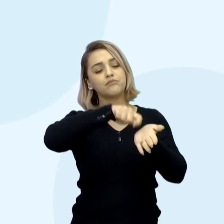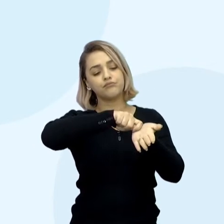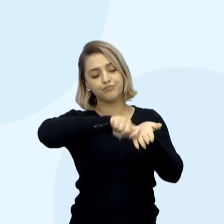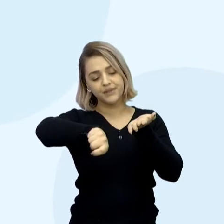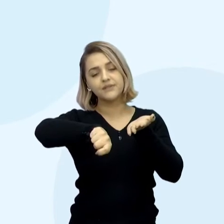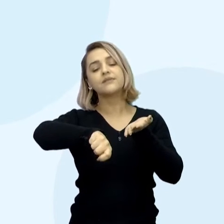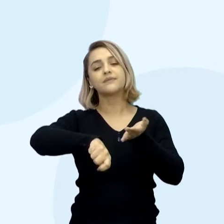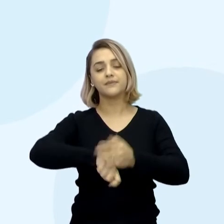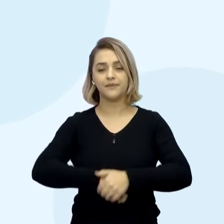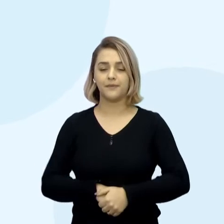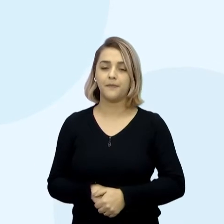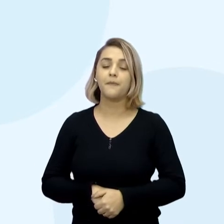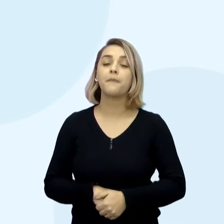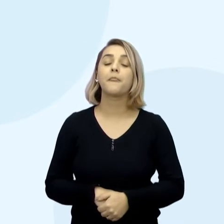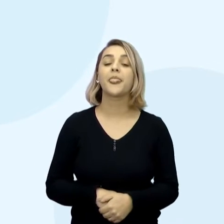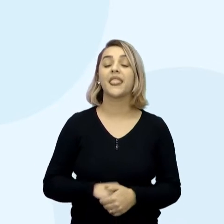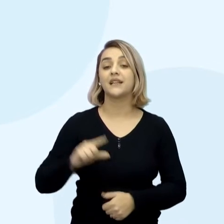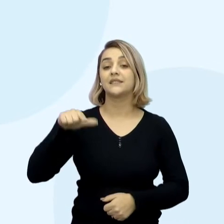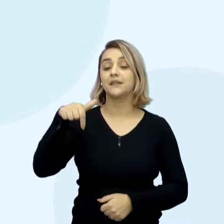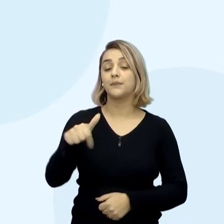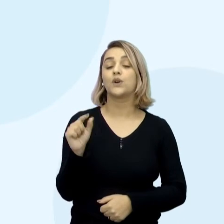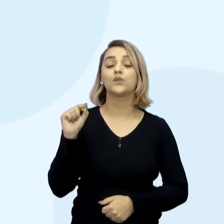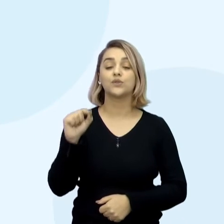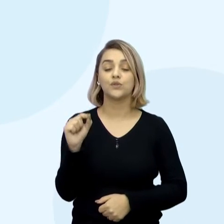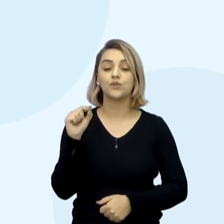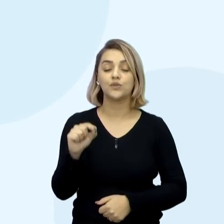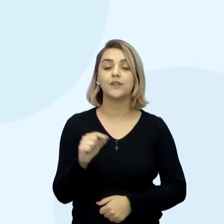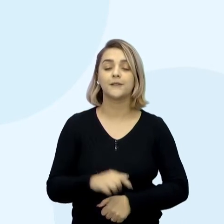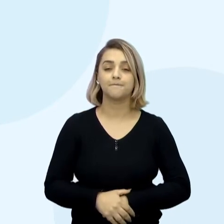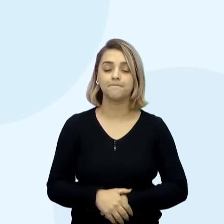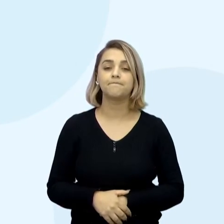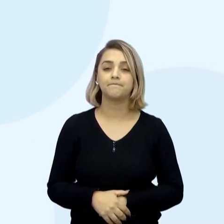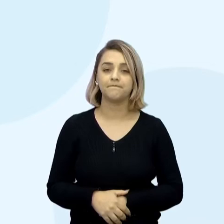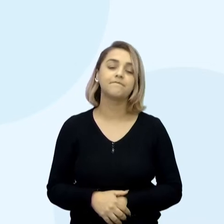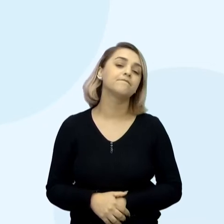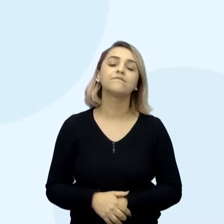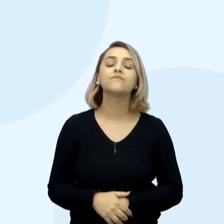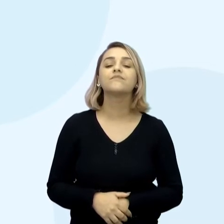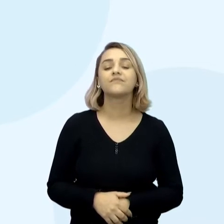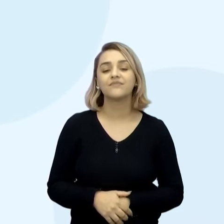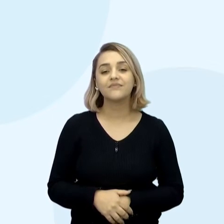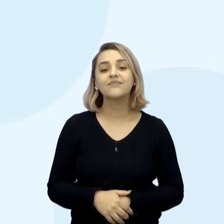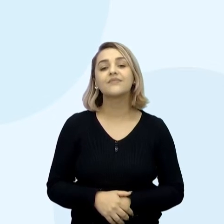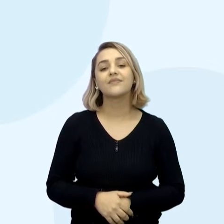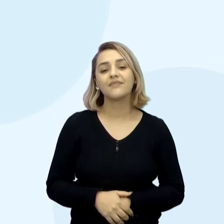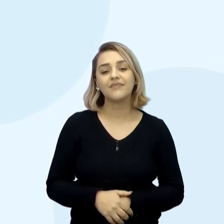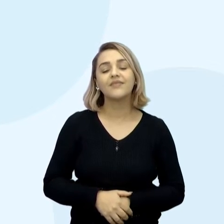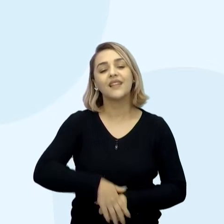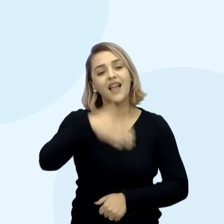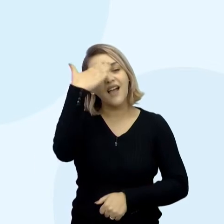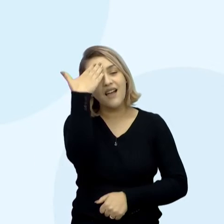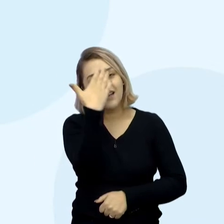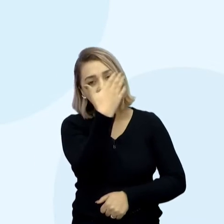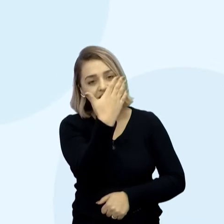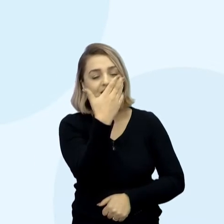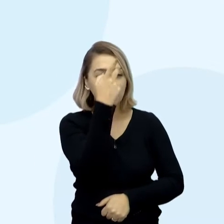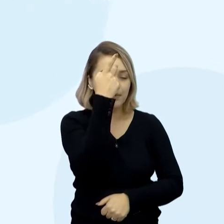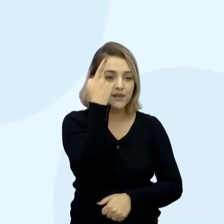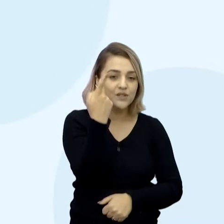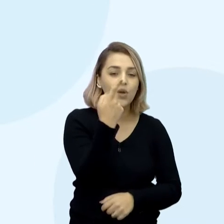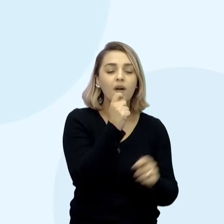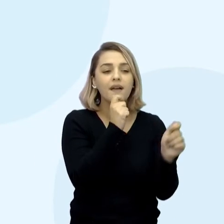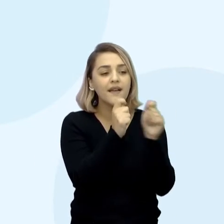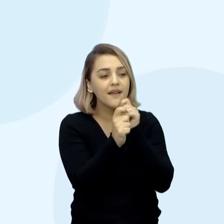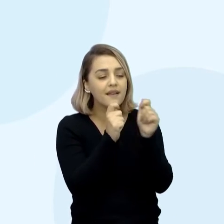autorização. Depois, despedir-se, né, e agradecer ao entrevistado ou os entrevistados.